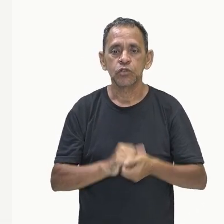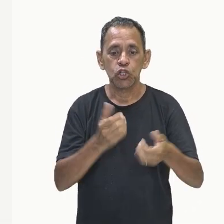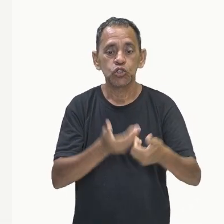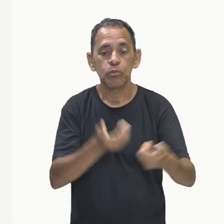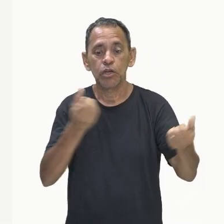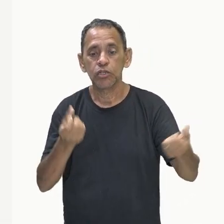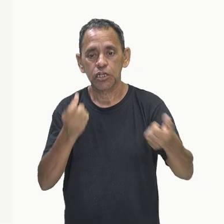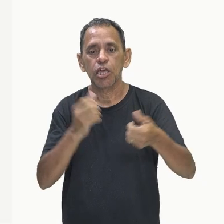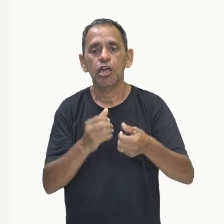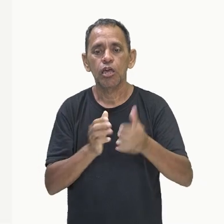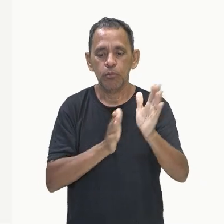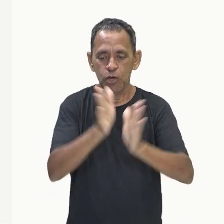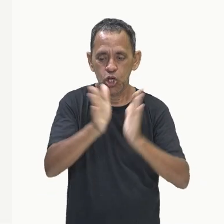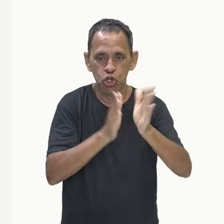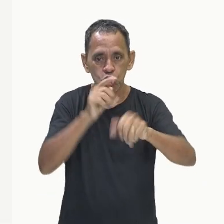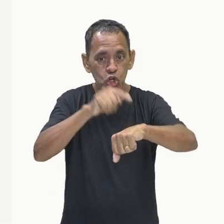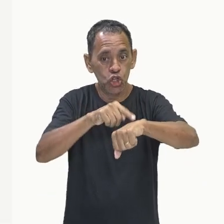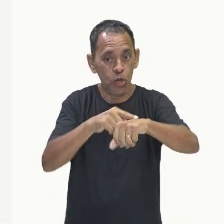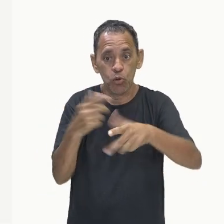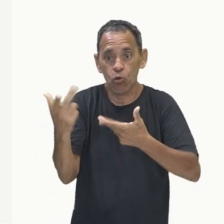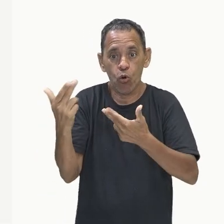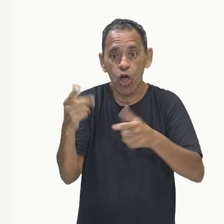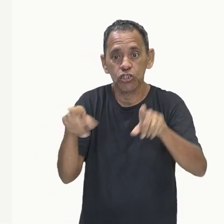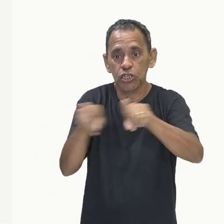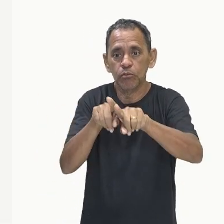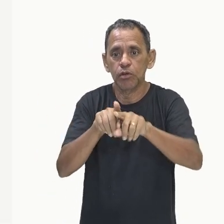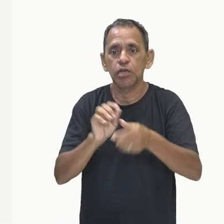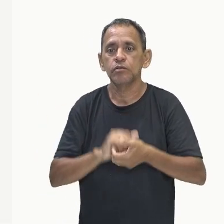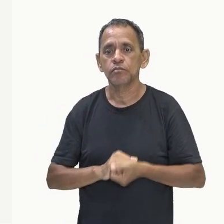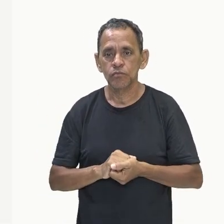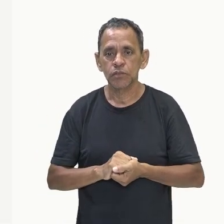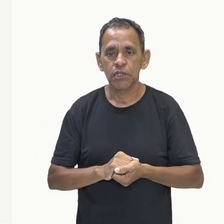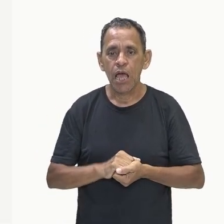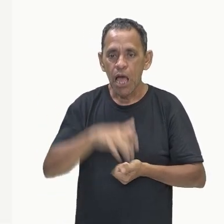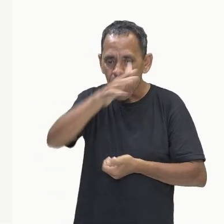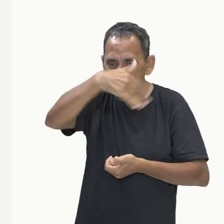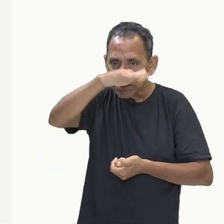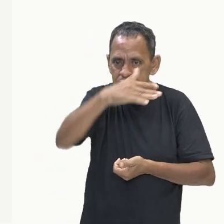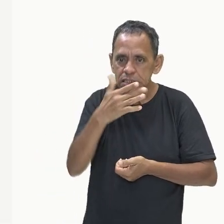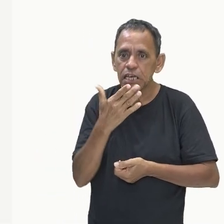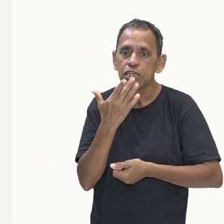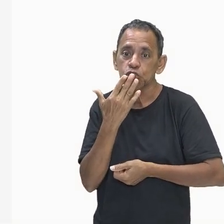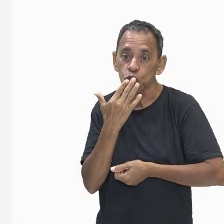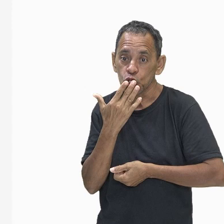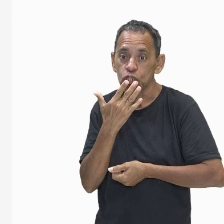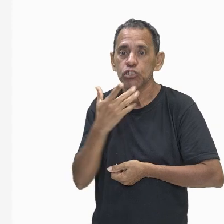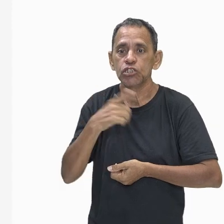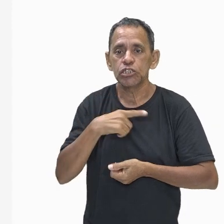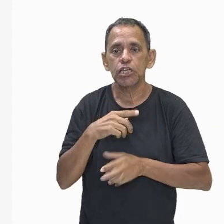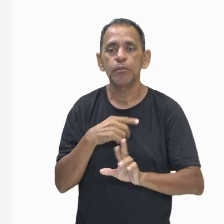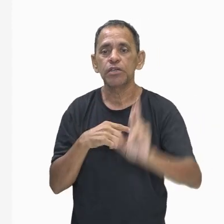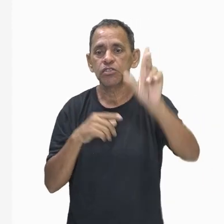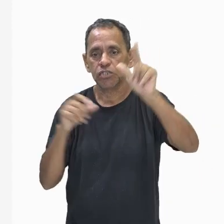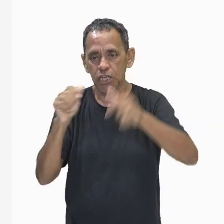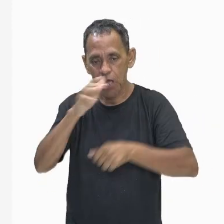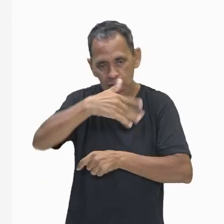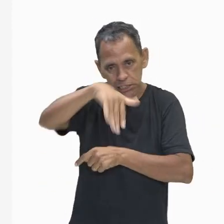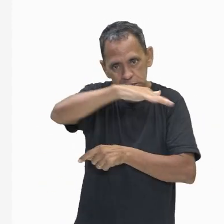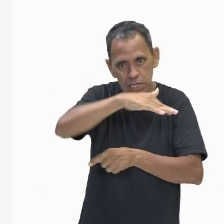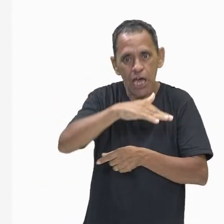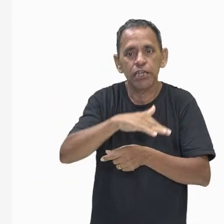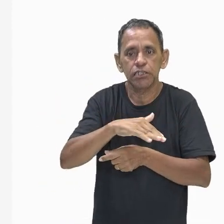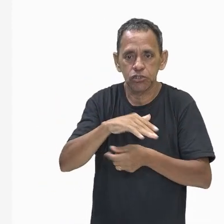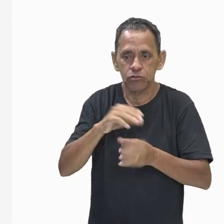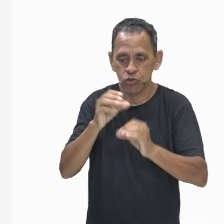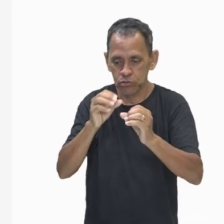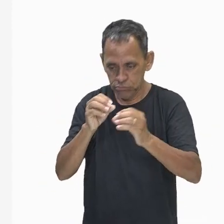iguais. As regiões alternamente coloridas representam as áreas varridas pelo raio da trajetória nesses intervalos